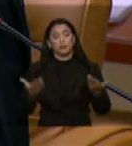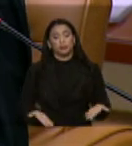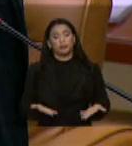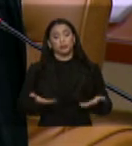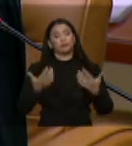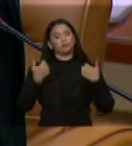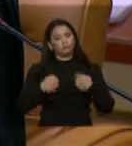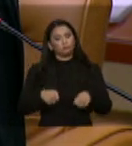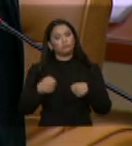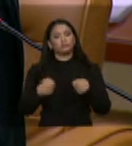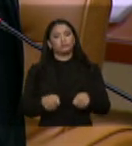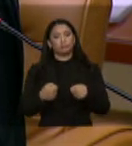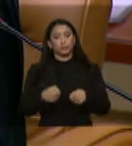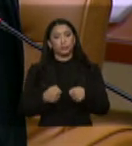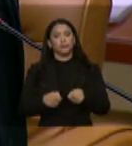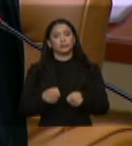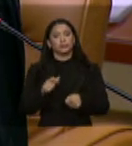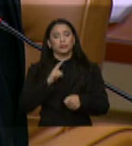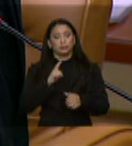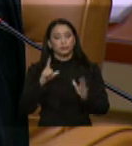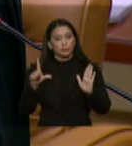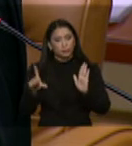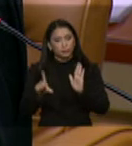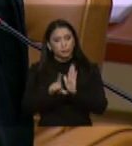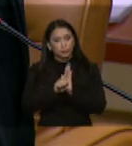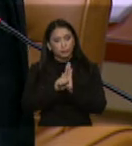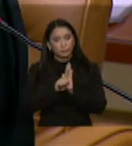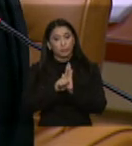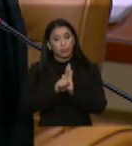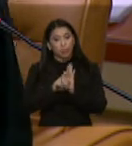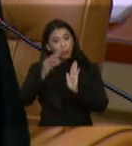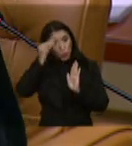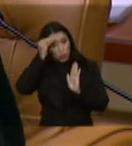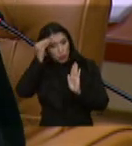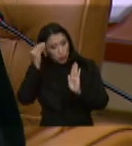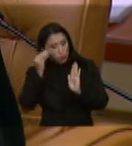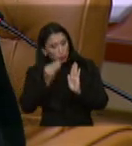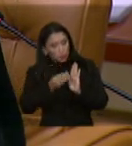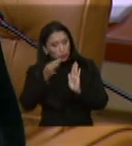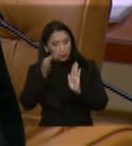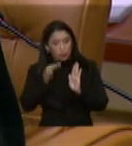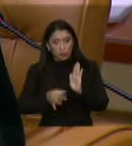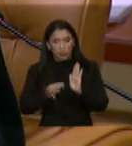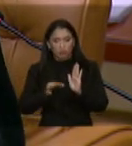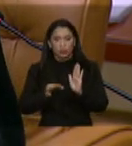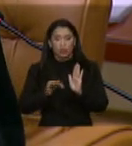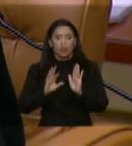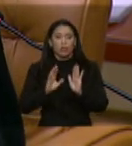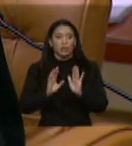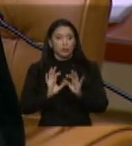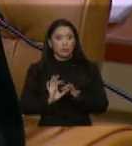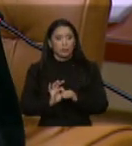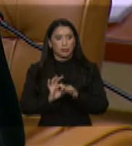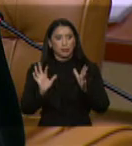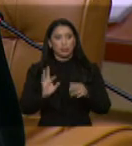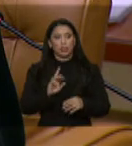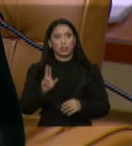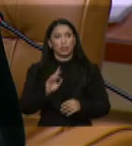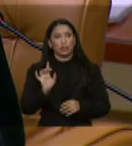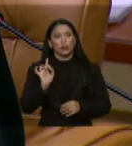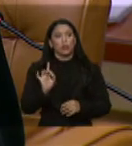necessário a aplicação da legislação e uma interpretação que permita é não só multa é